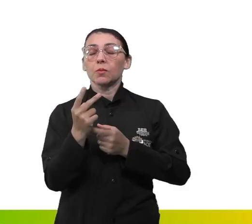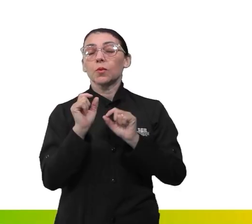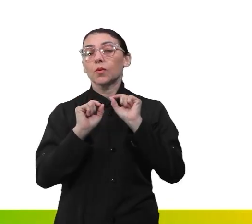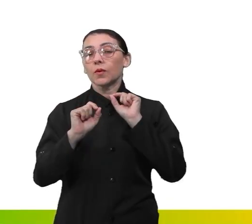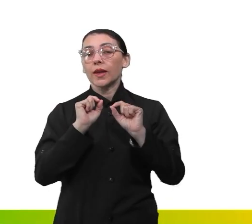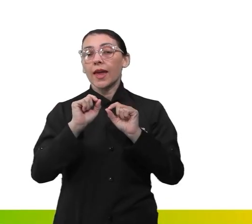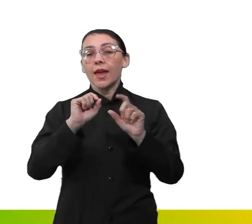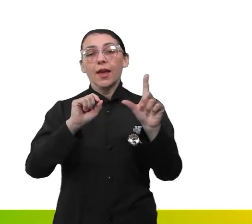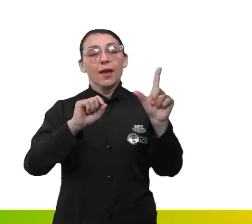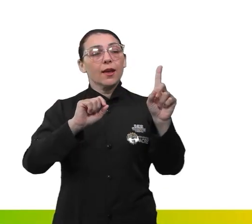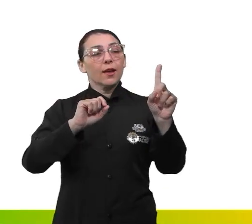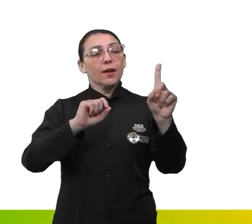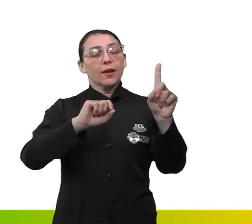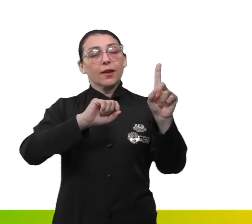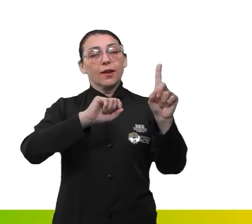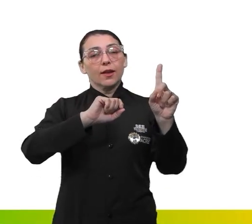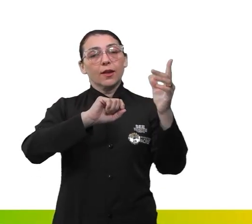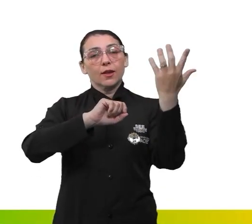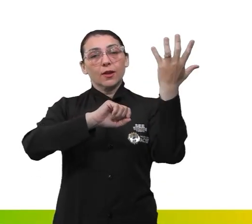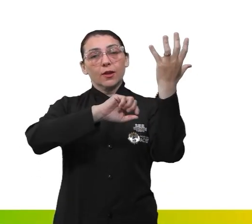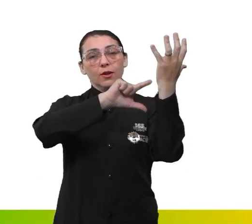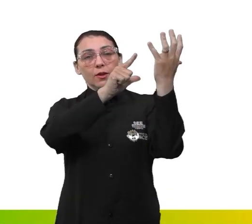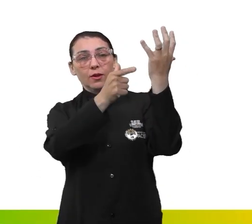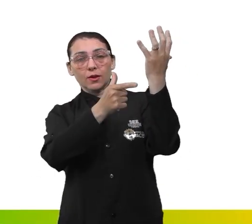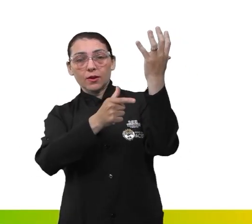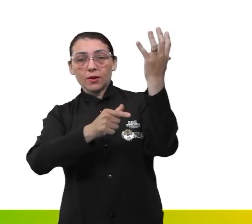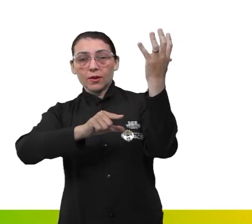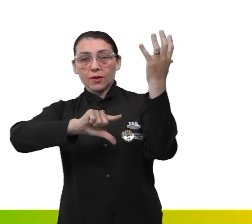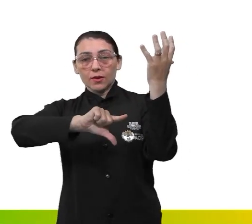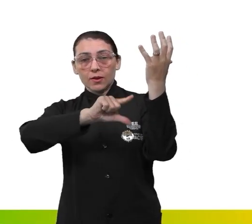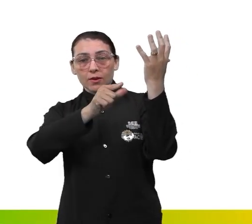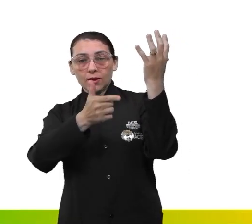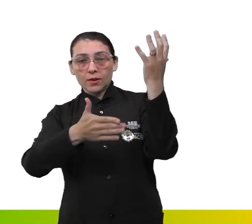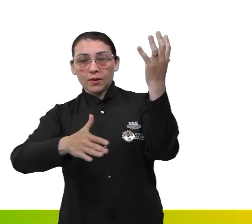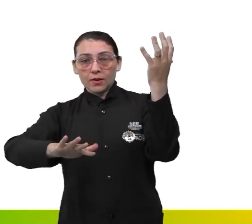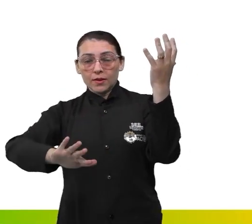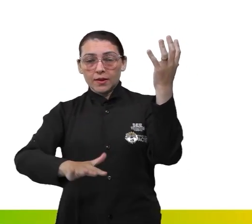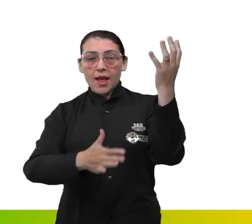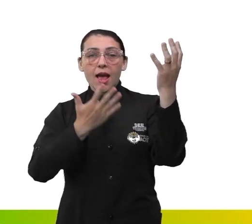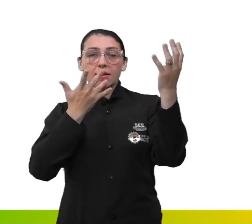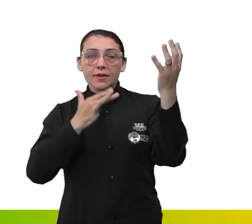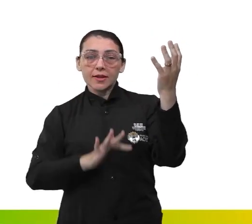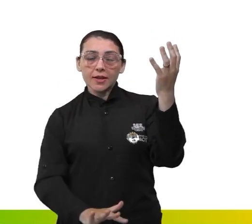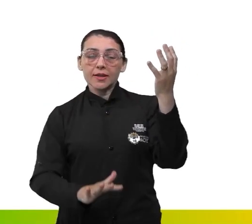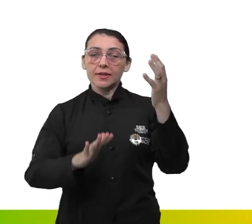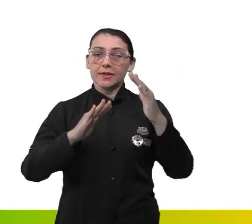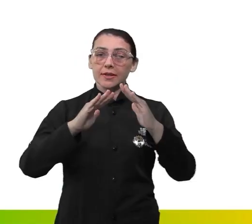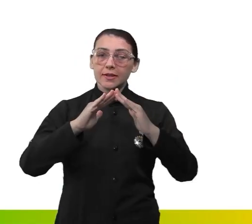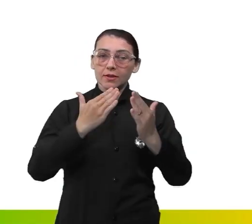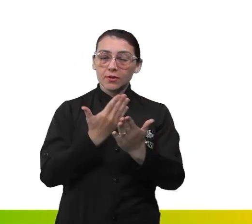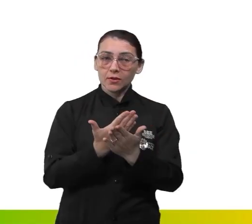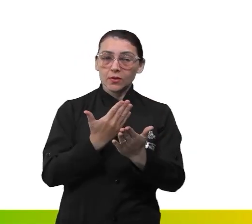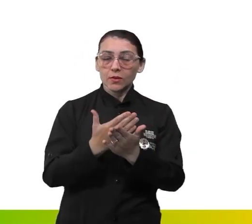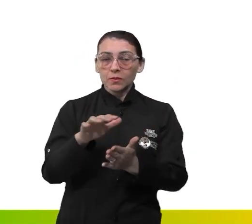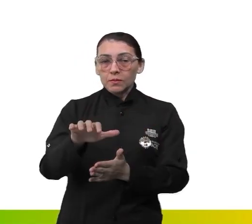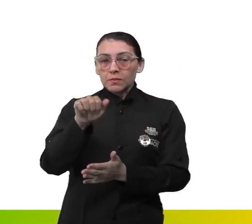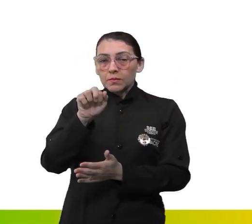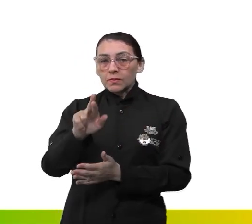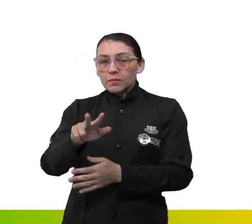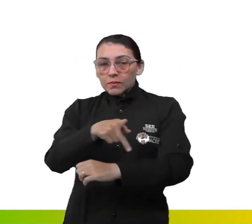questões do outono, né? Nesse caso aqui ele fala, no outono as crianças estão na escola, o ar é